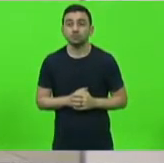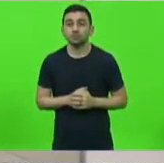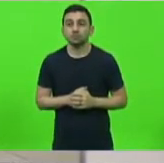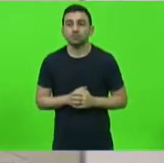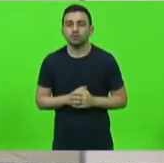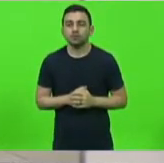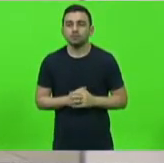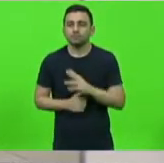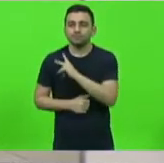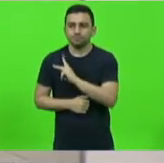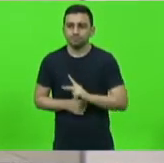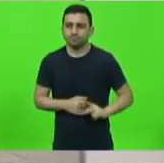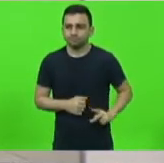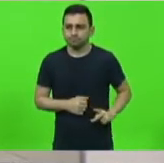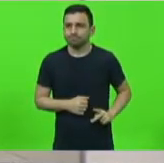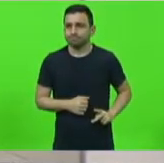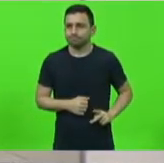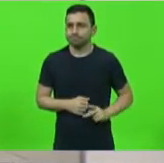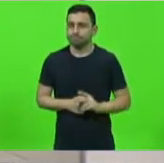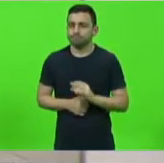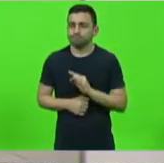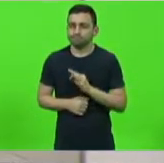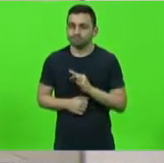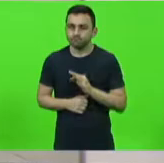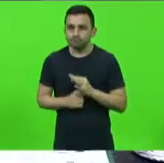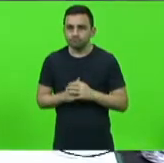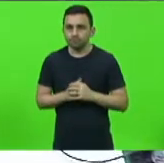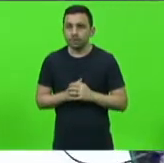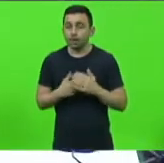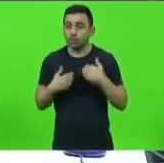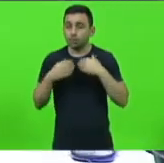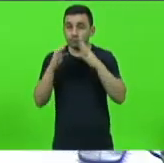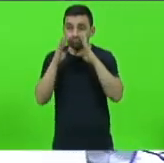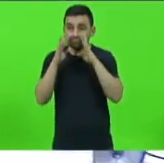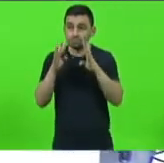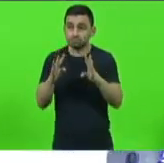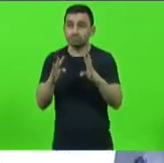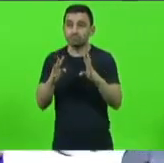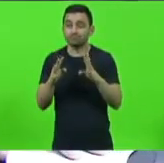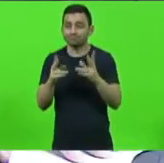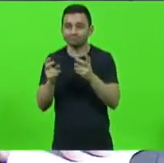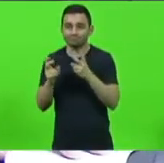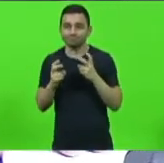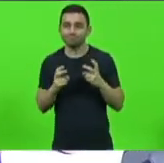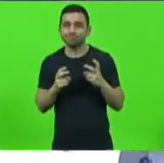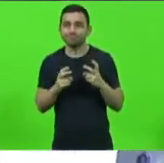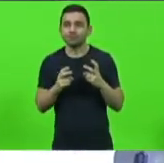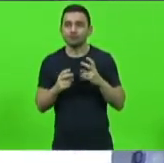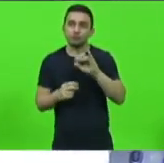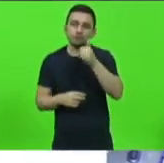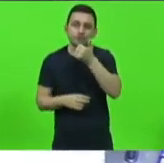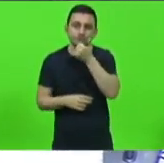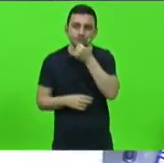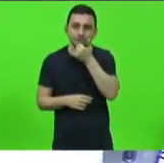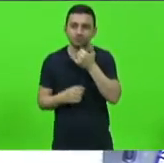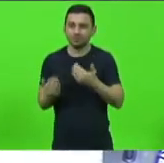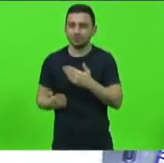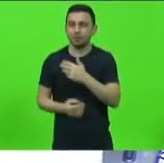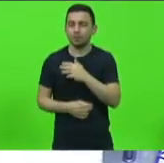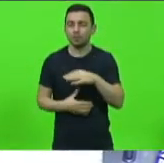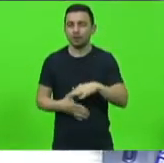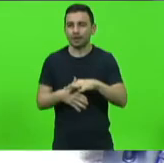Senhor presidente, eu observando aqui as justificativas do líder do